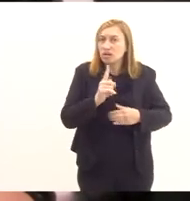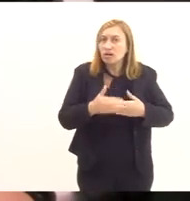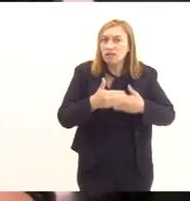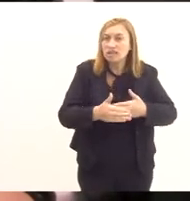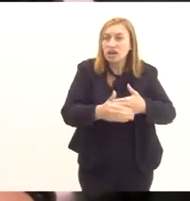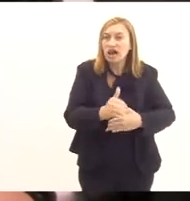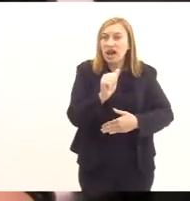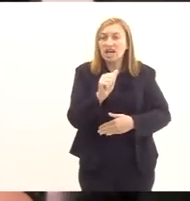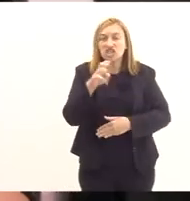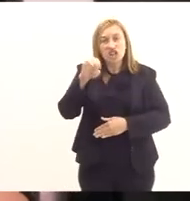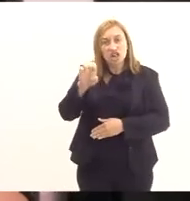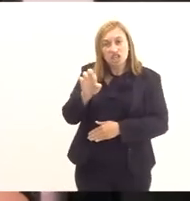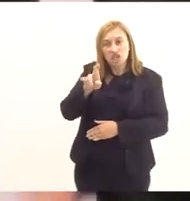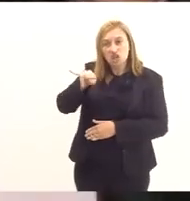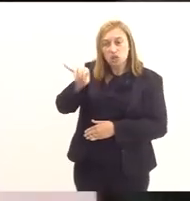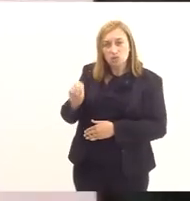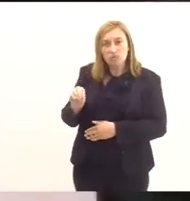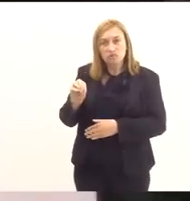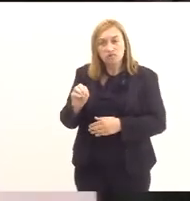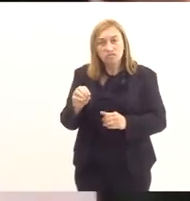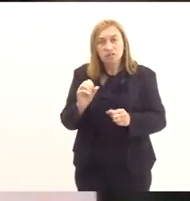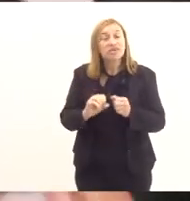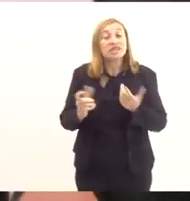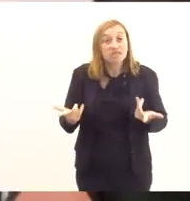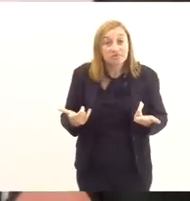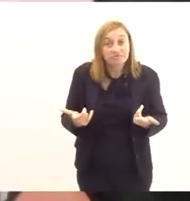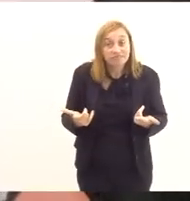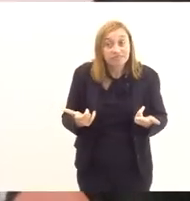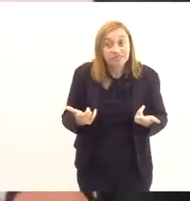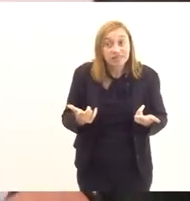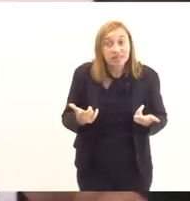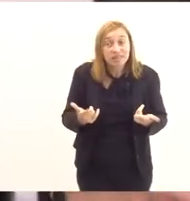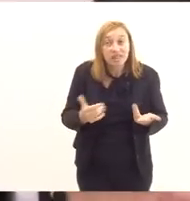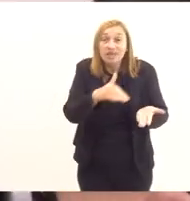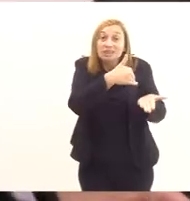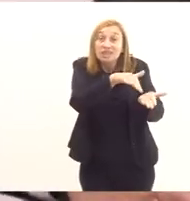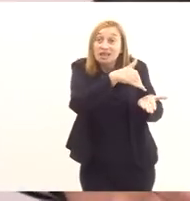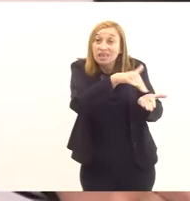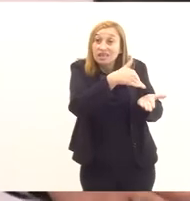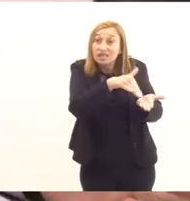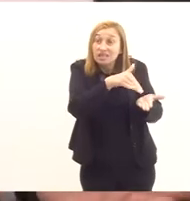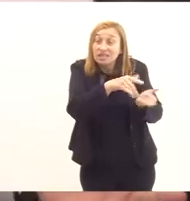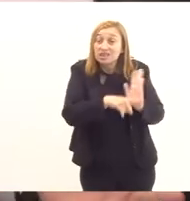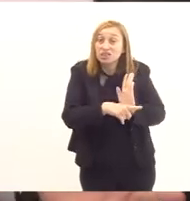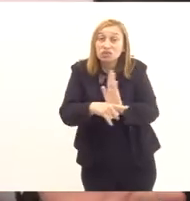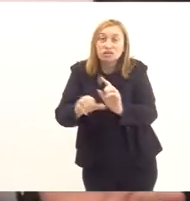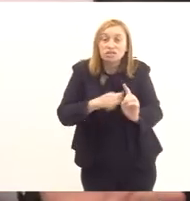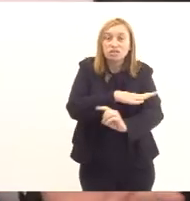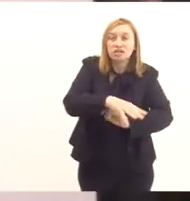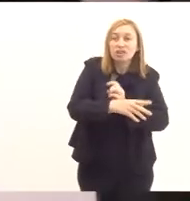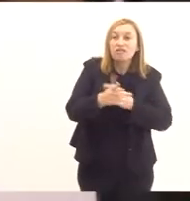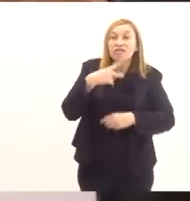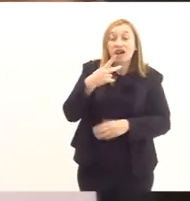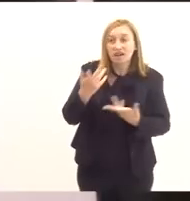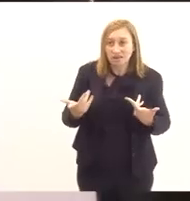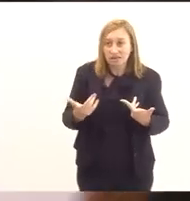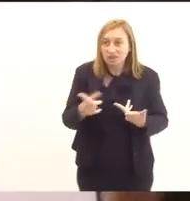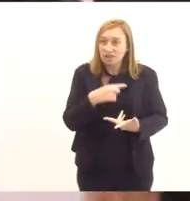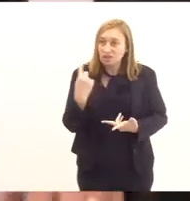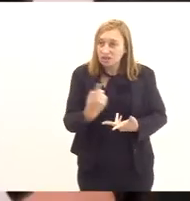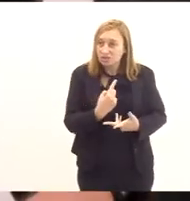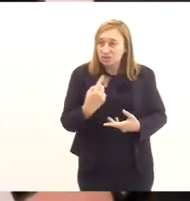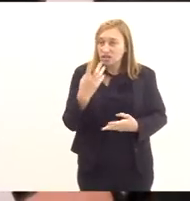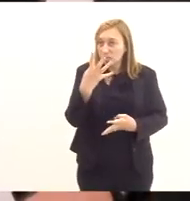vai dizer o que que é que o pessoal da Secretaria de Assistência Social vai dizer que nós somos